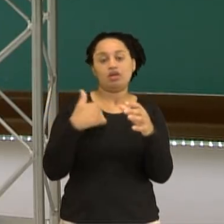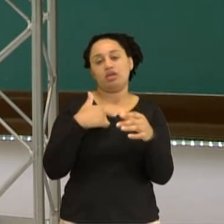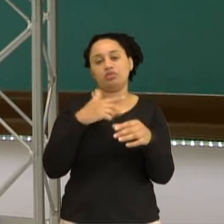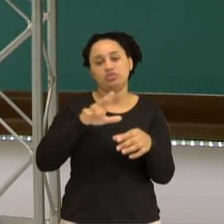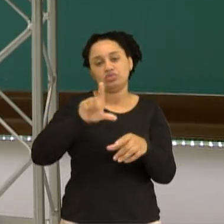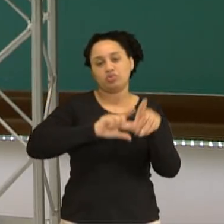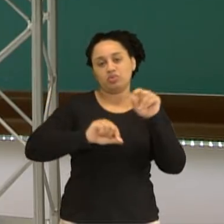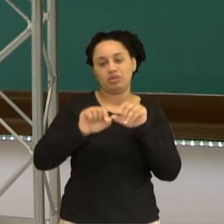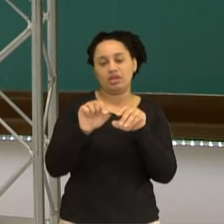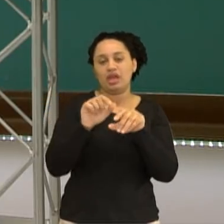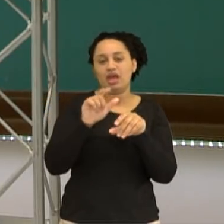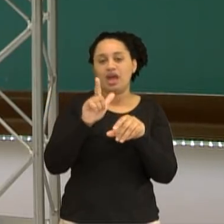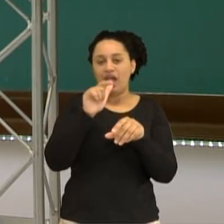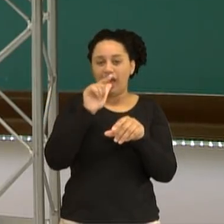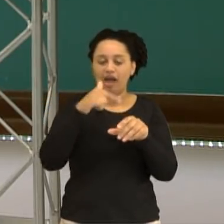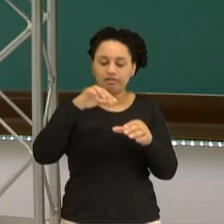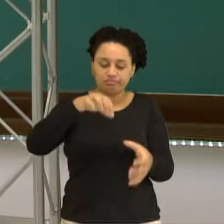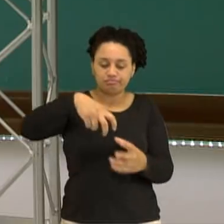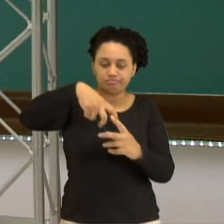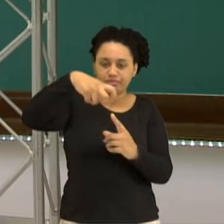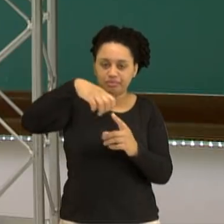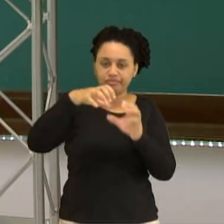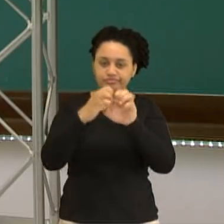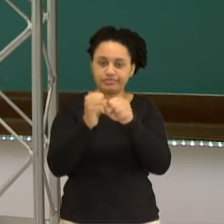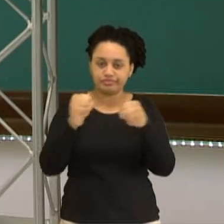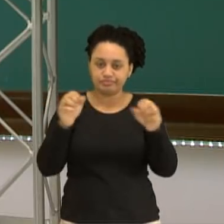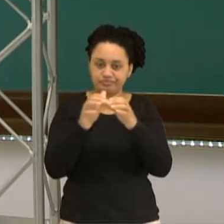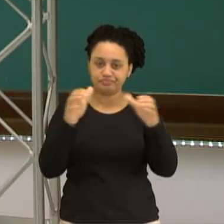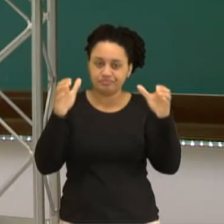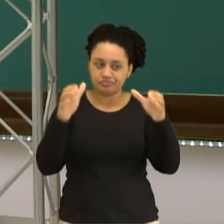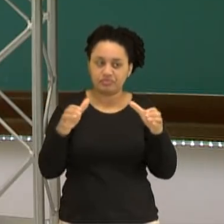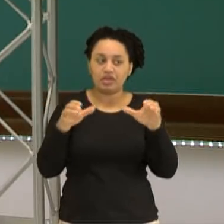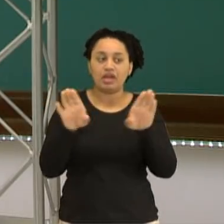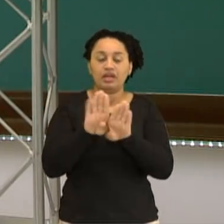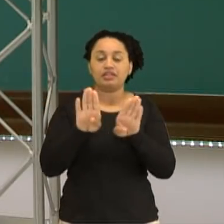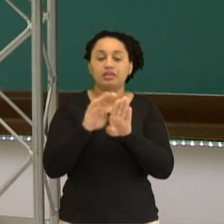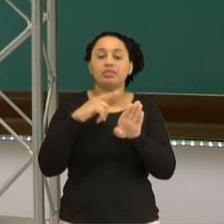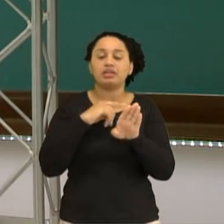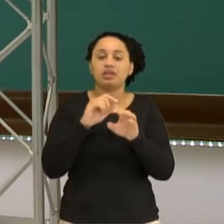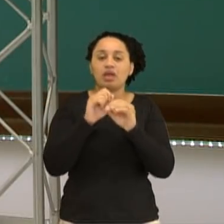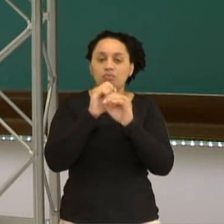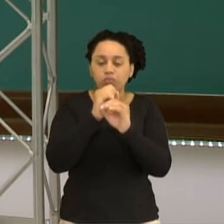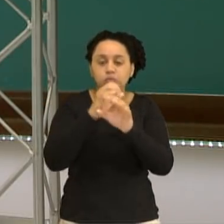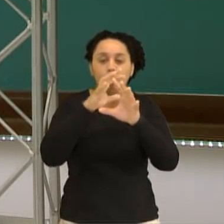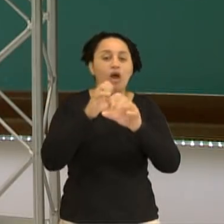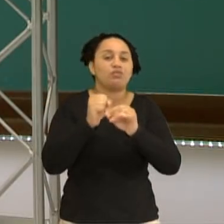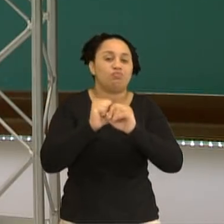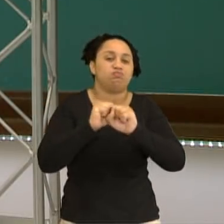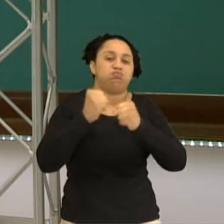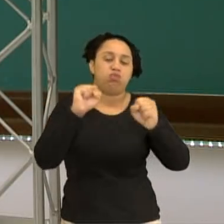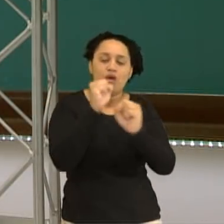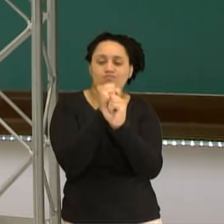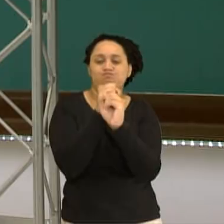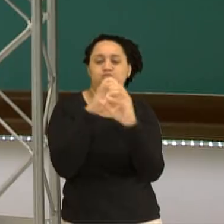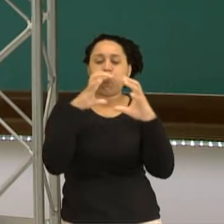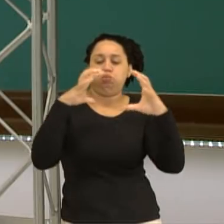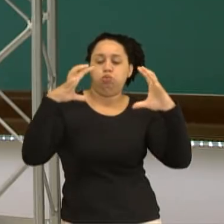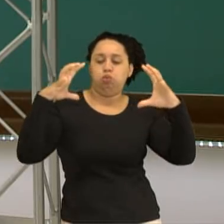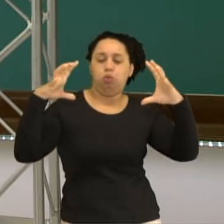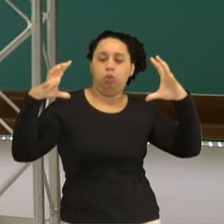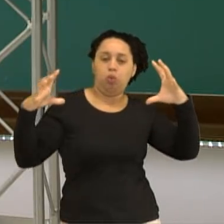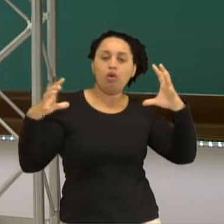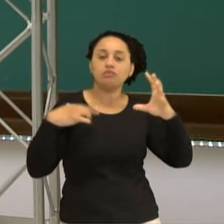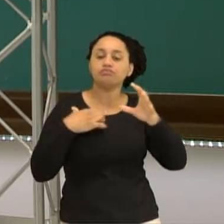de água mineral. Também peguei uma bexiga grande e coloquei aqui na parte inferior da garrafa.